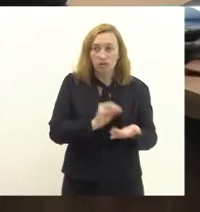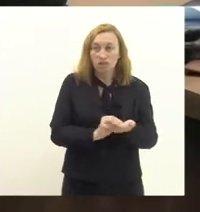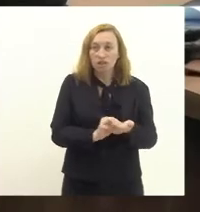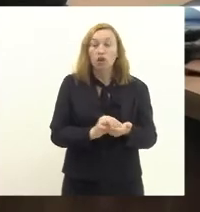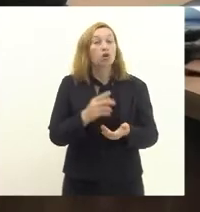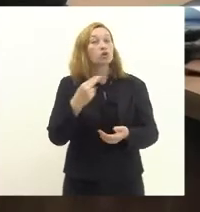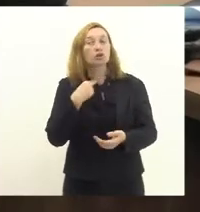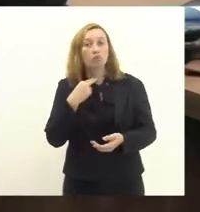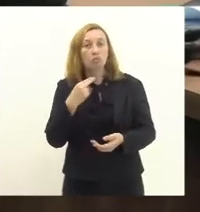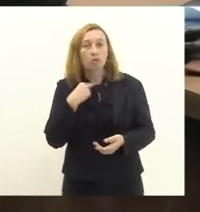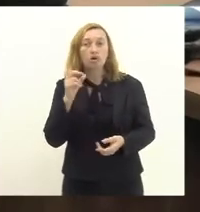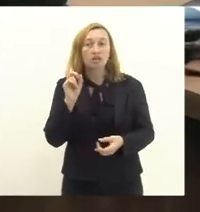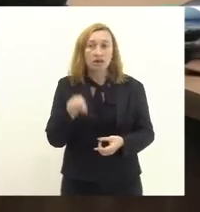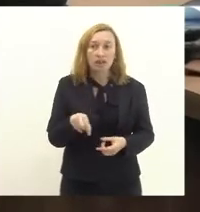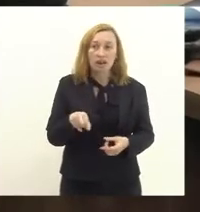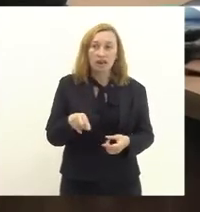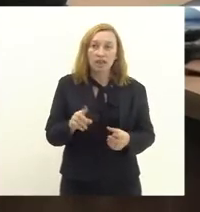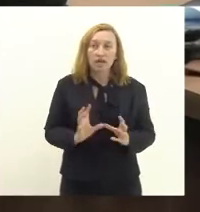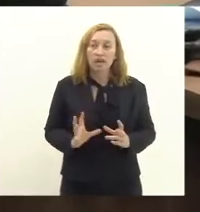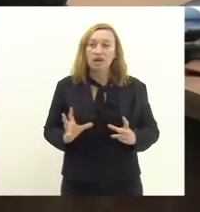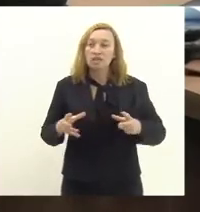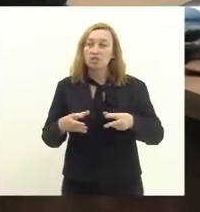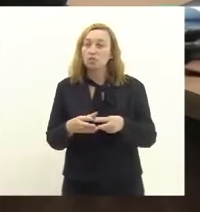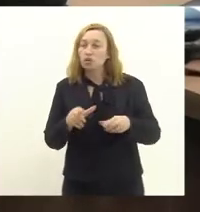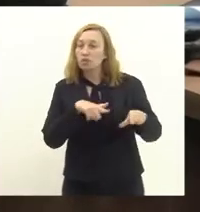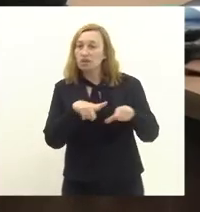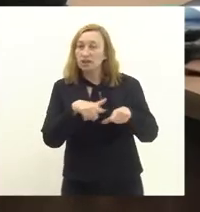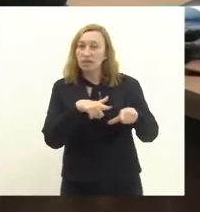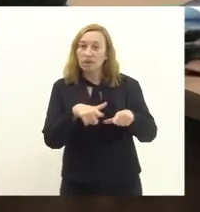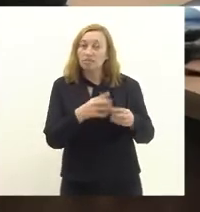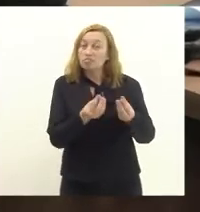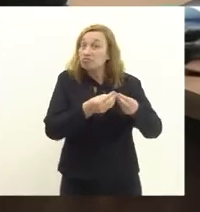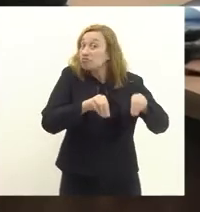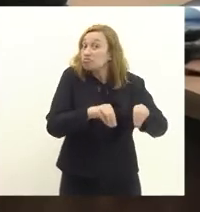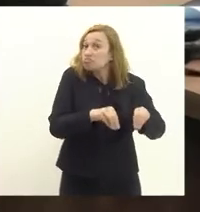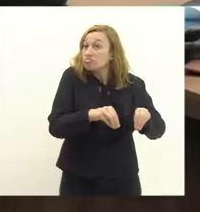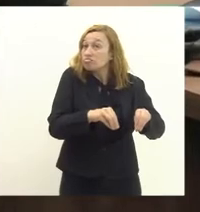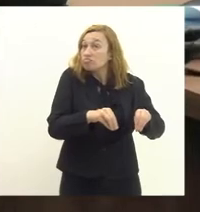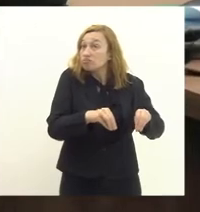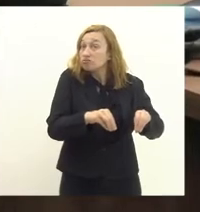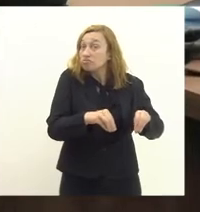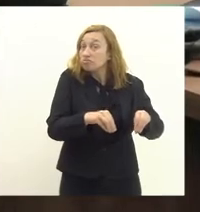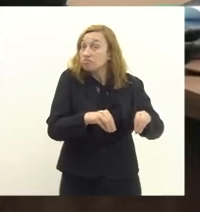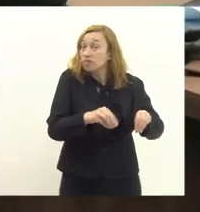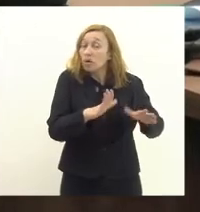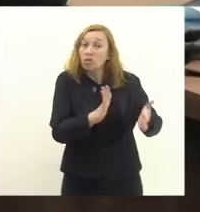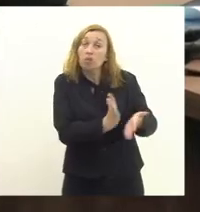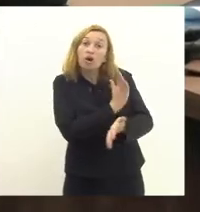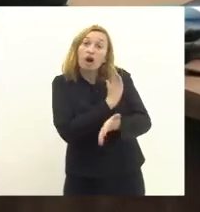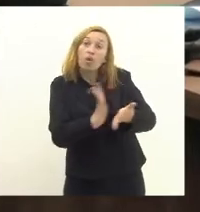não pode é essa turma que trabalha ser prejudicada por